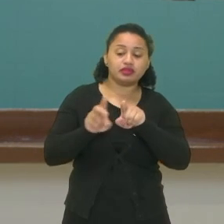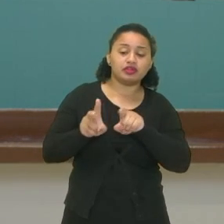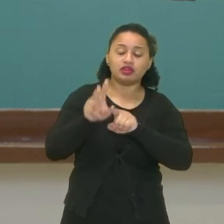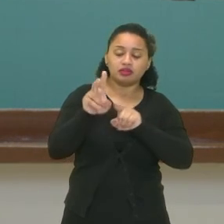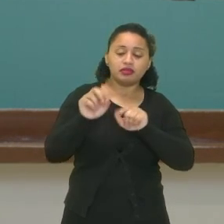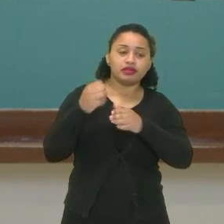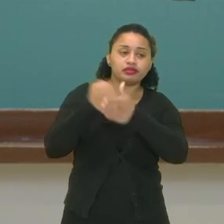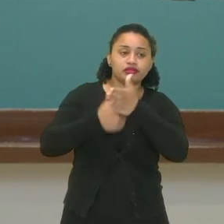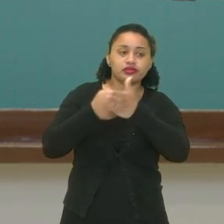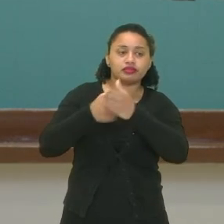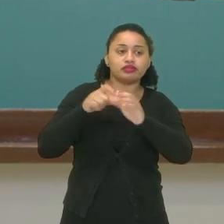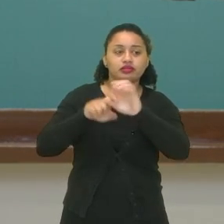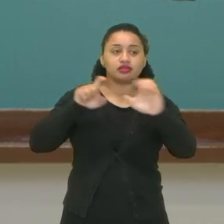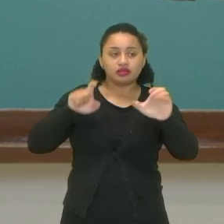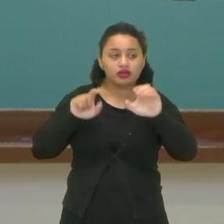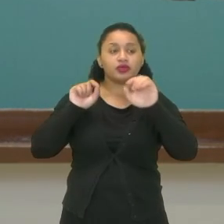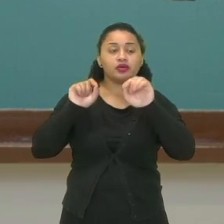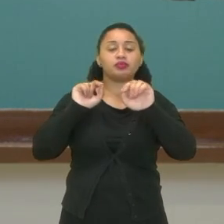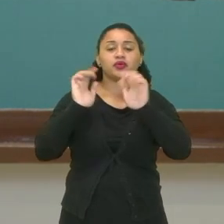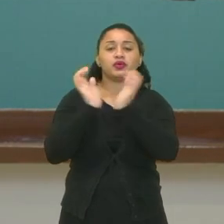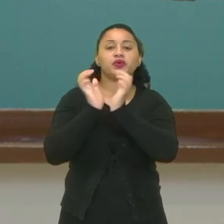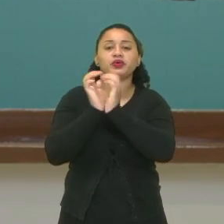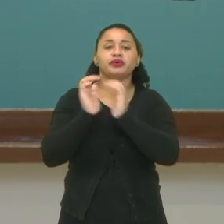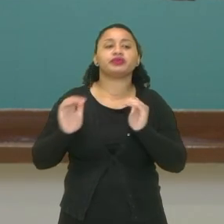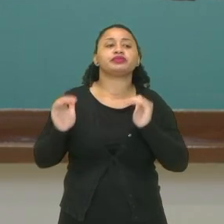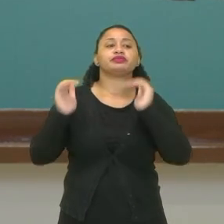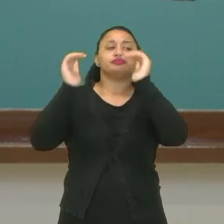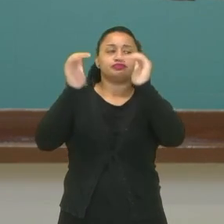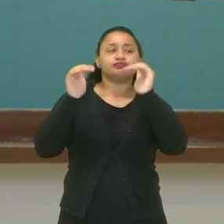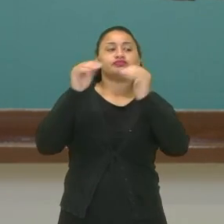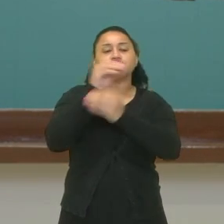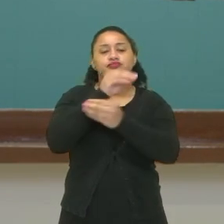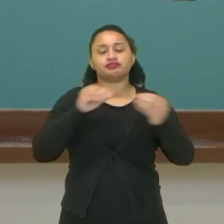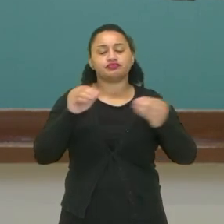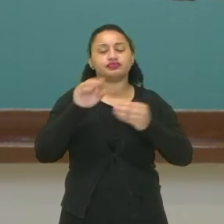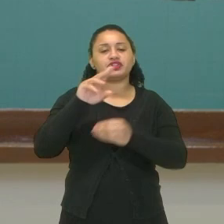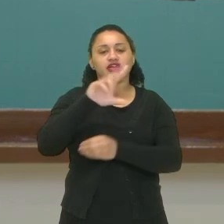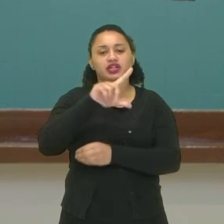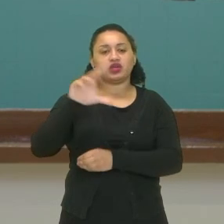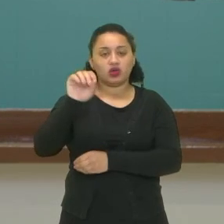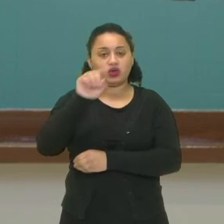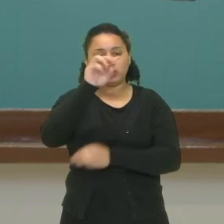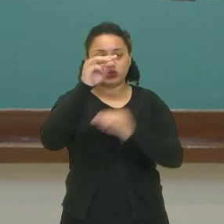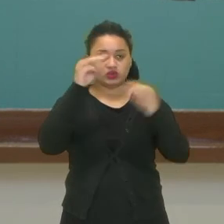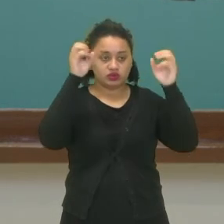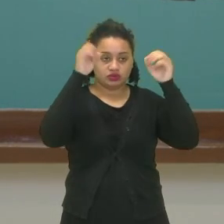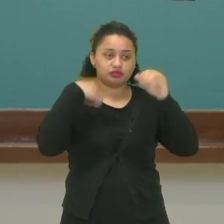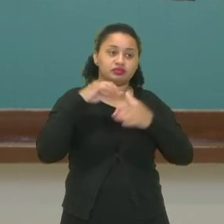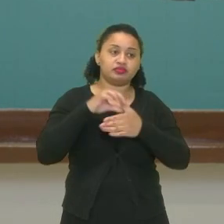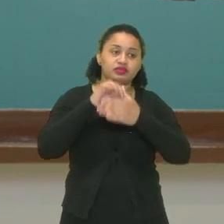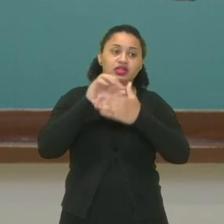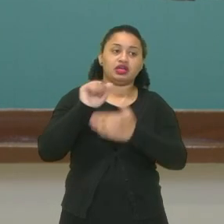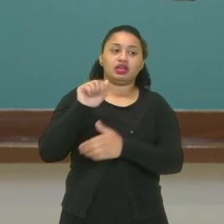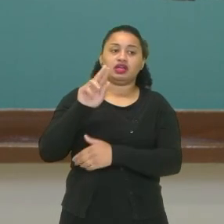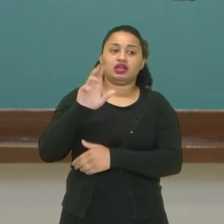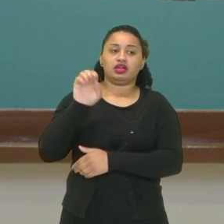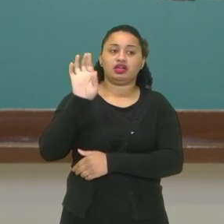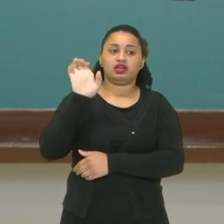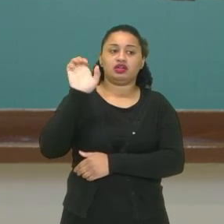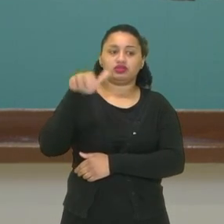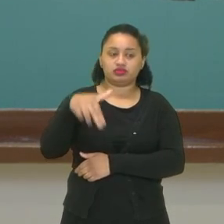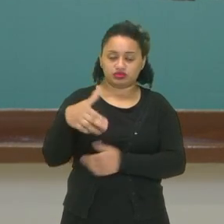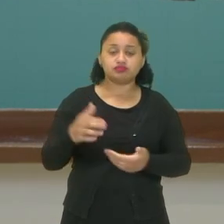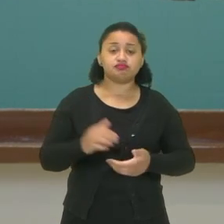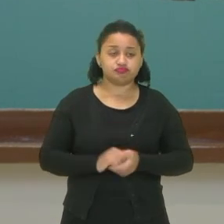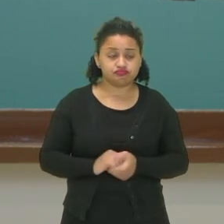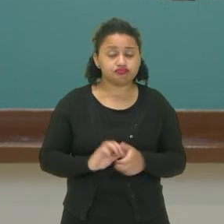continuidade da luta da independência pela elite crioula mexicana liderada pelo general Agustín de Iturbide, né?